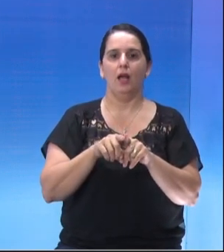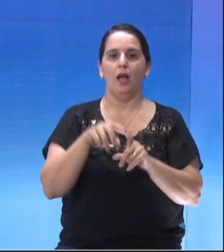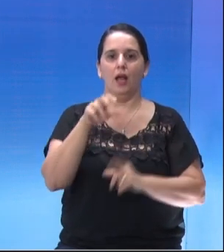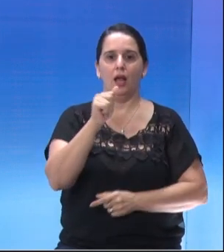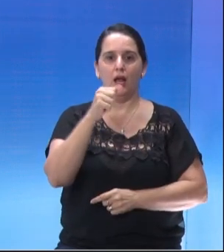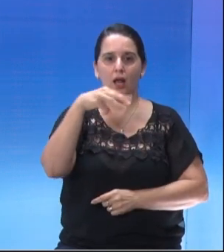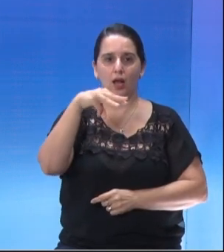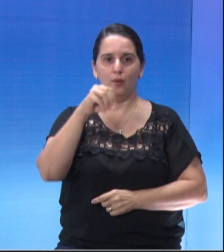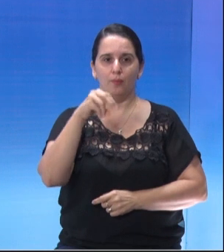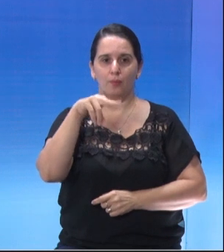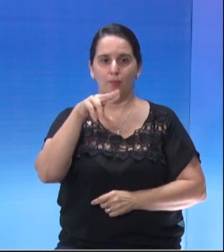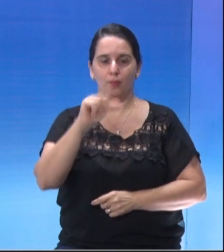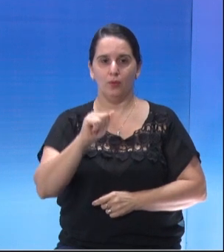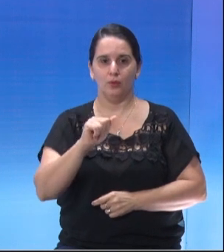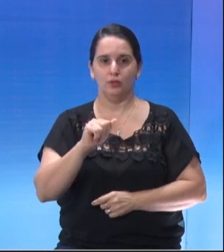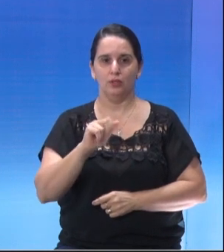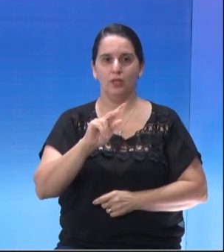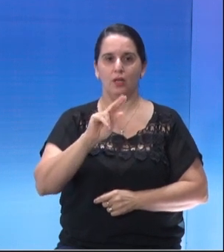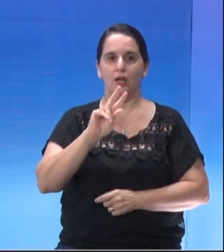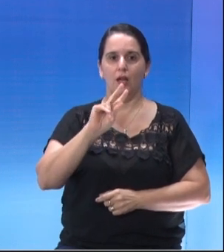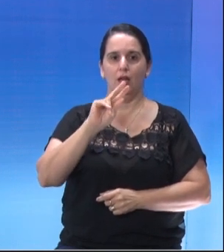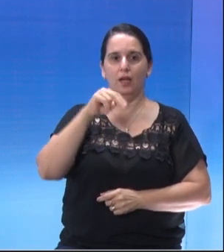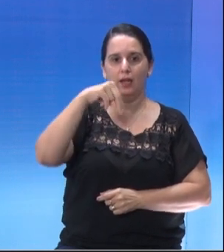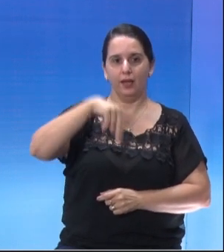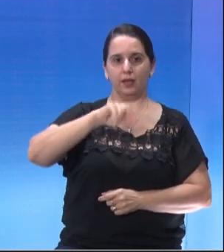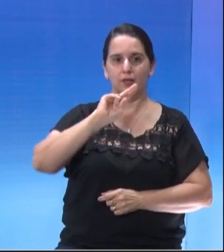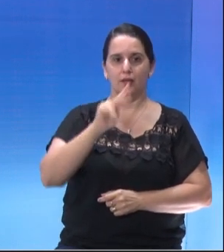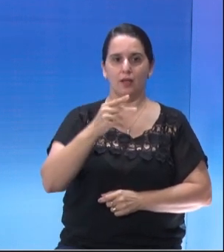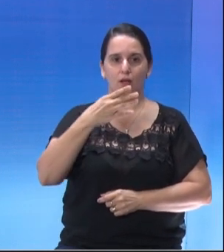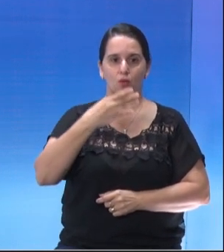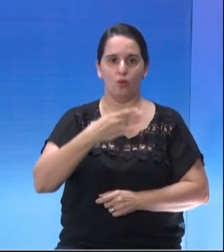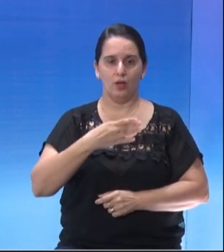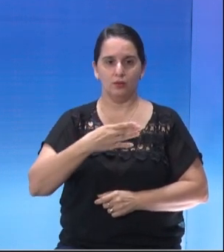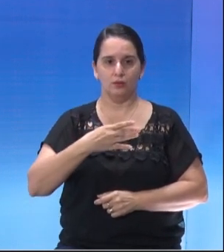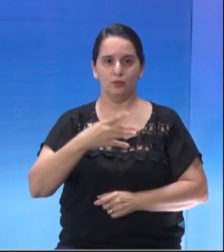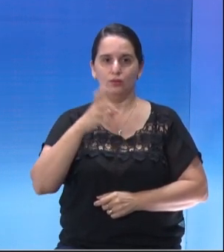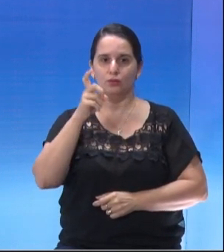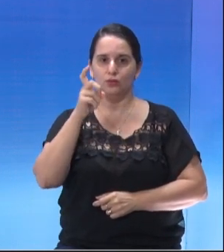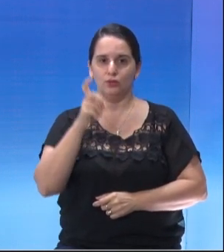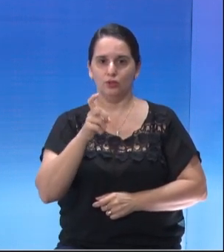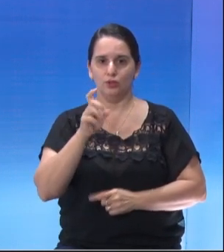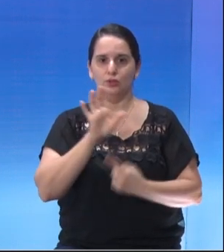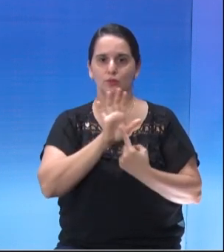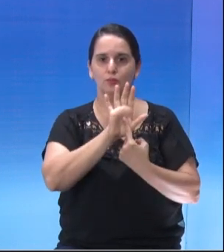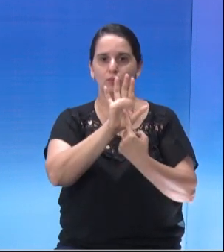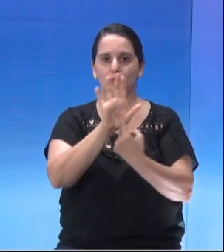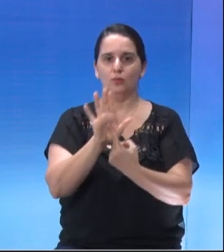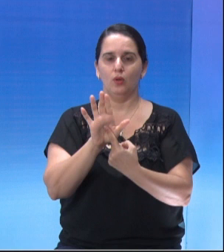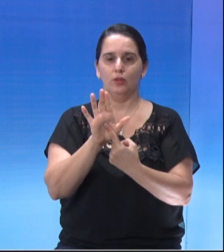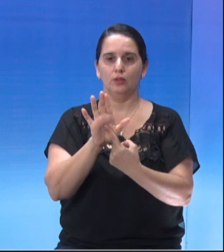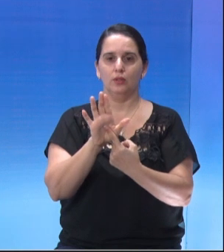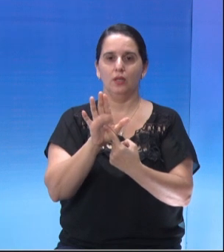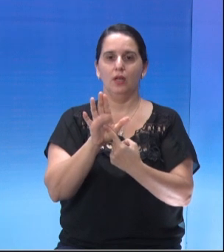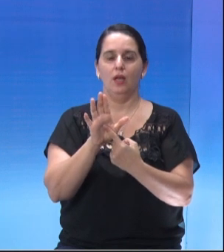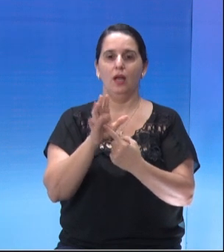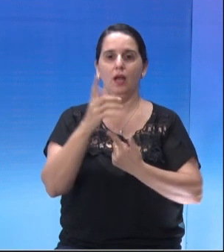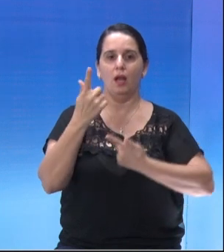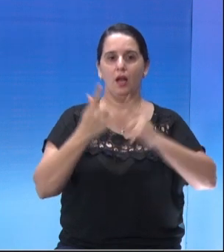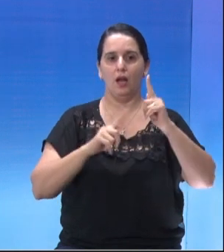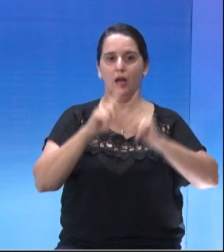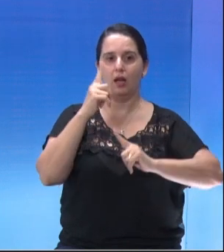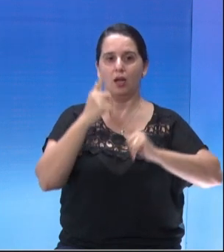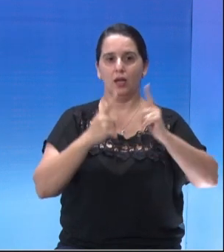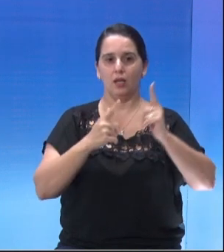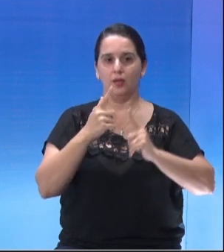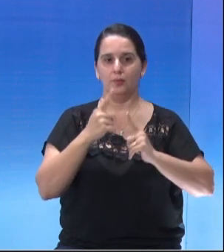sais de amônio, de acordo com a equação química genérica. E ele dá a nossa equação química representando essa reação química,